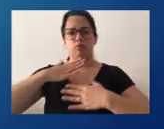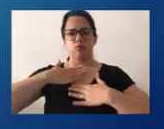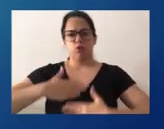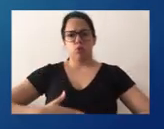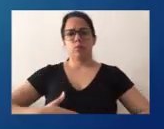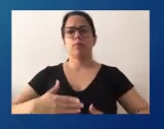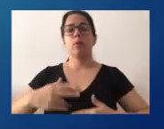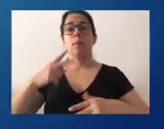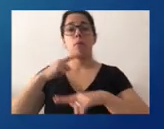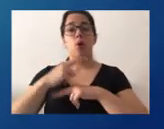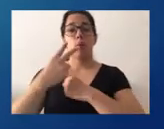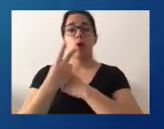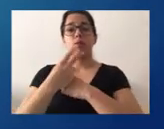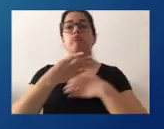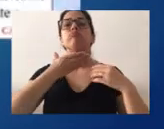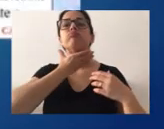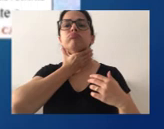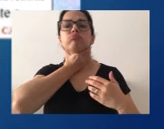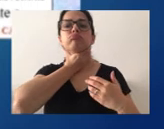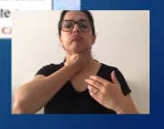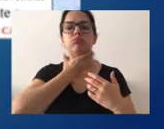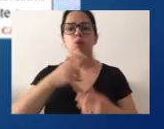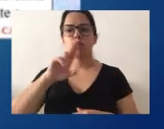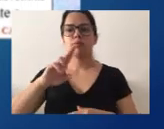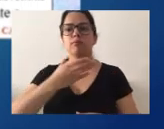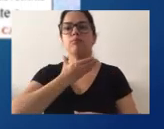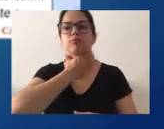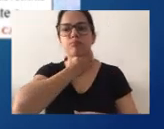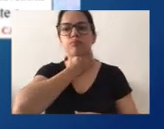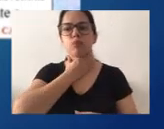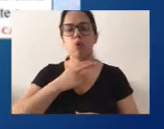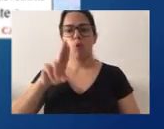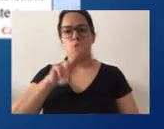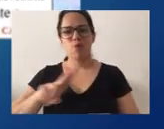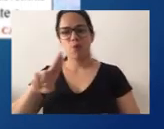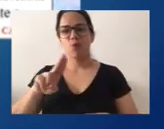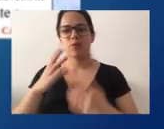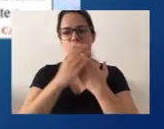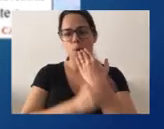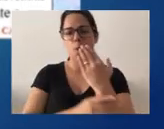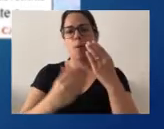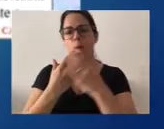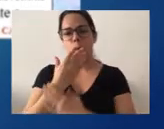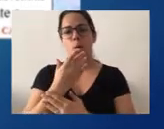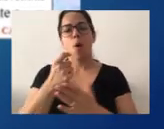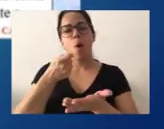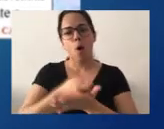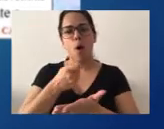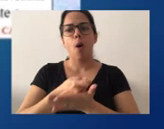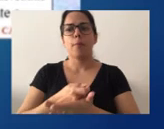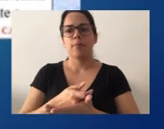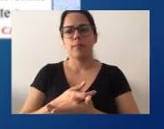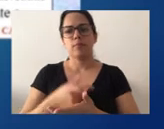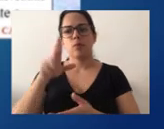as luvas e, segundo, né, as normas, é obrigatório a utilização de equipamentos de proteção